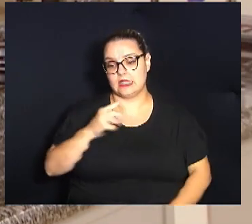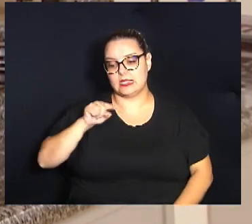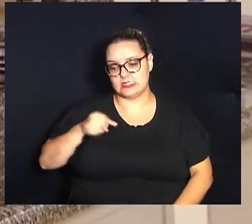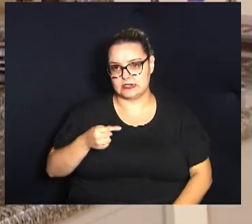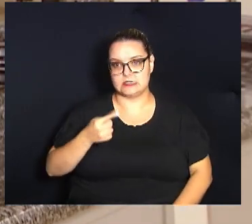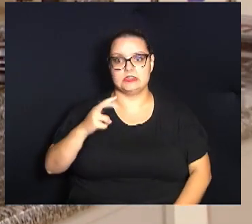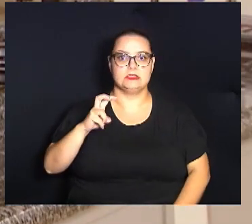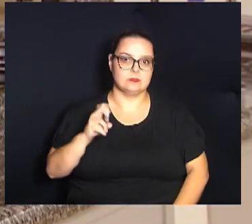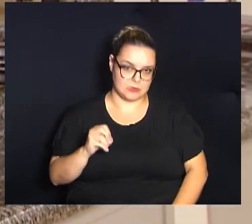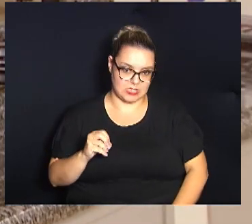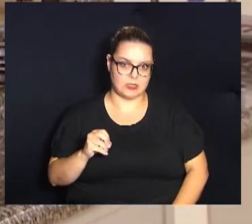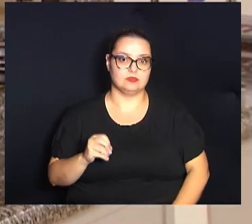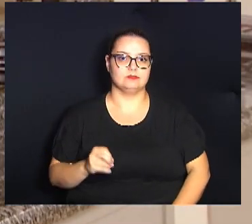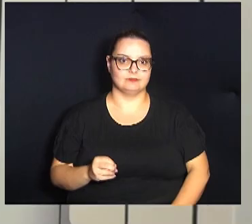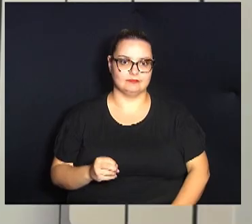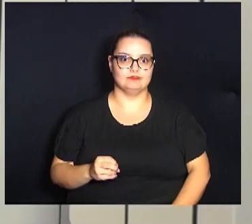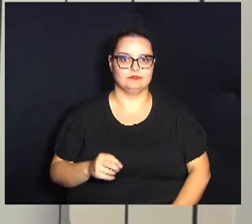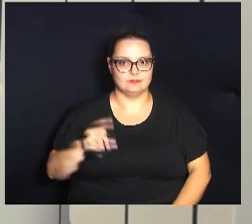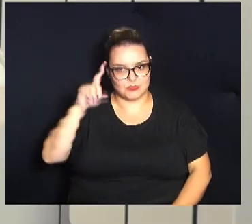ao dia.